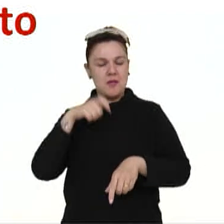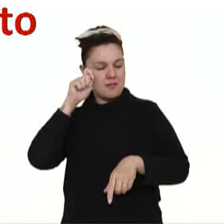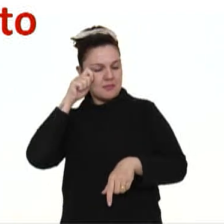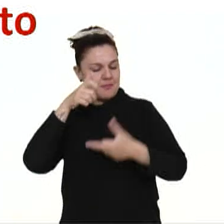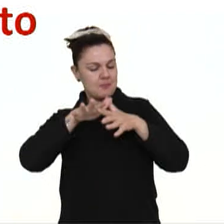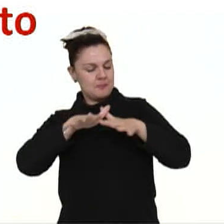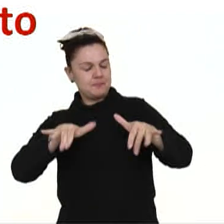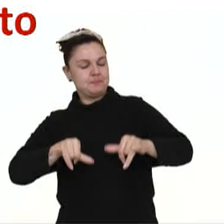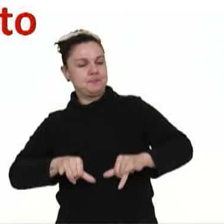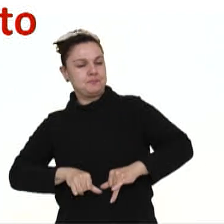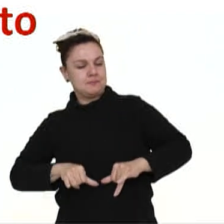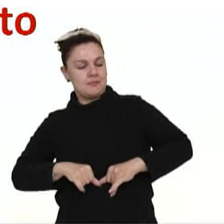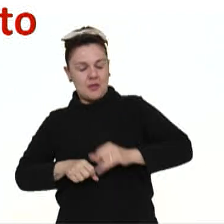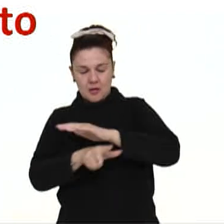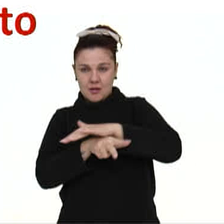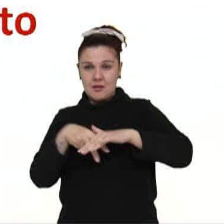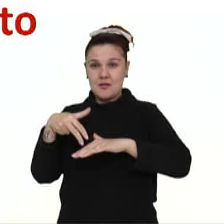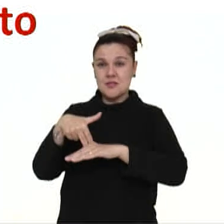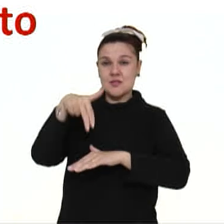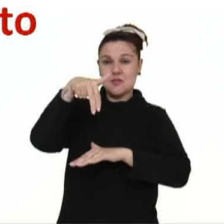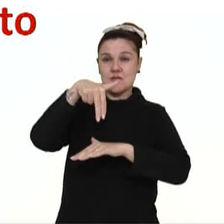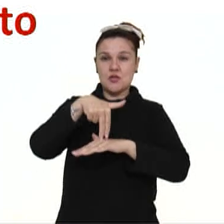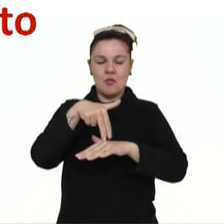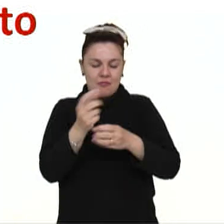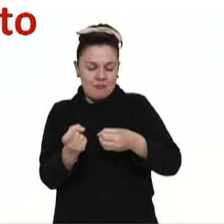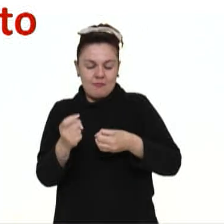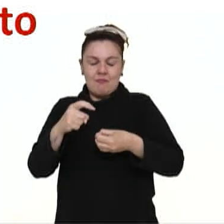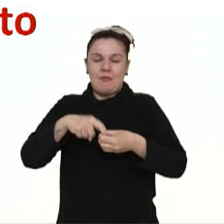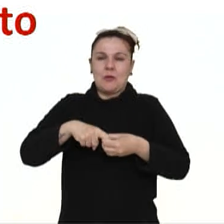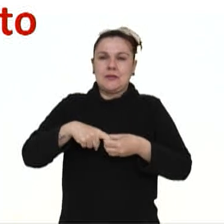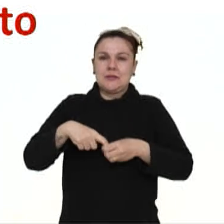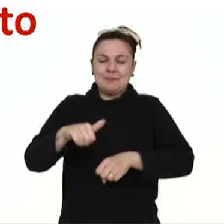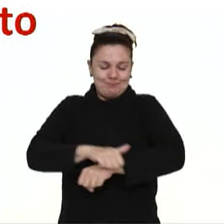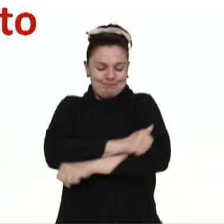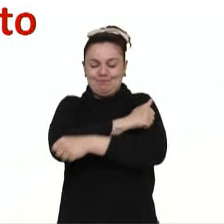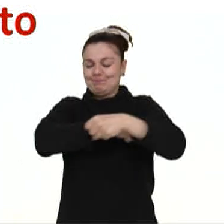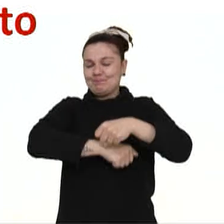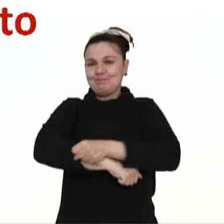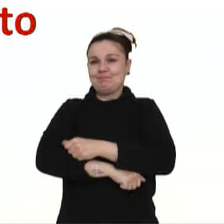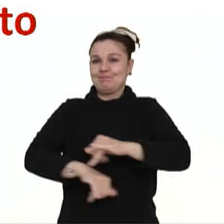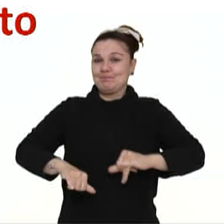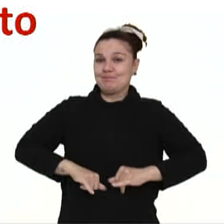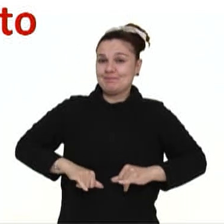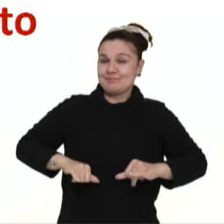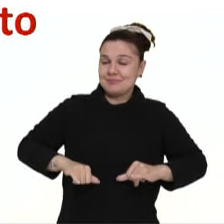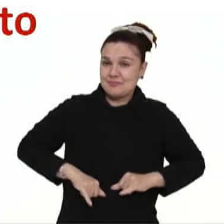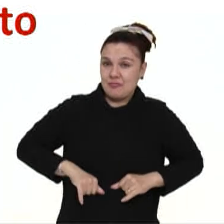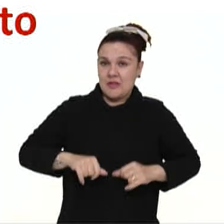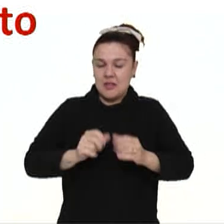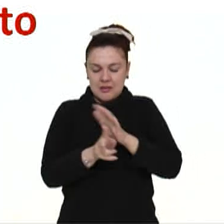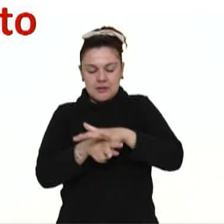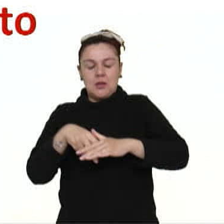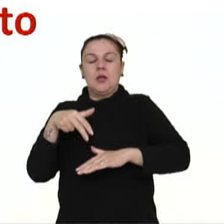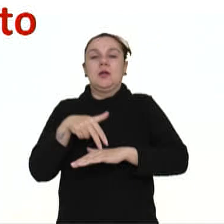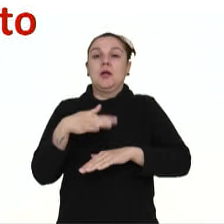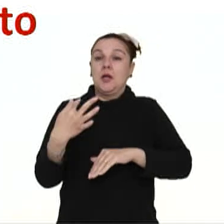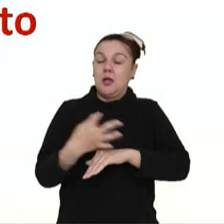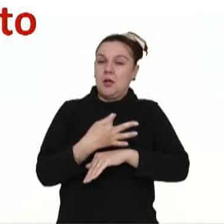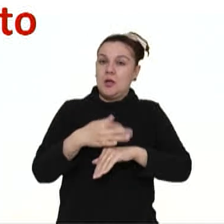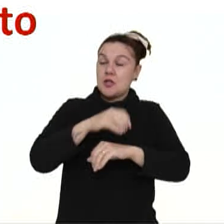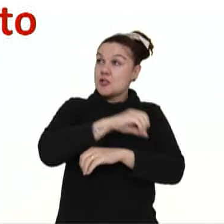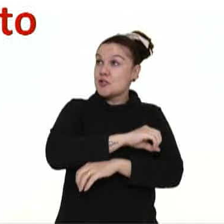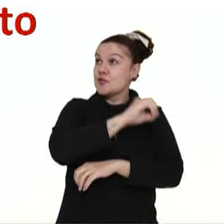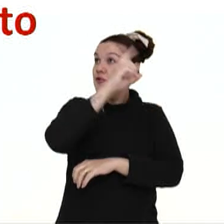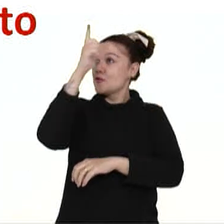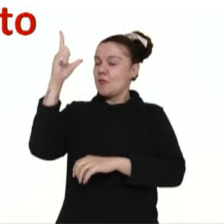a dor submerge, revisitada, esfolando-me a pele, que se alevanta em sóis e